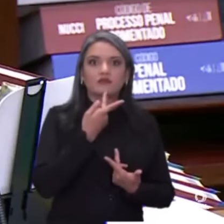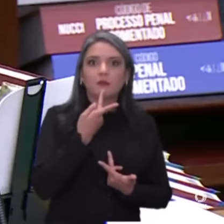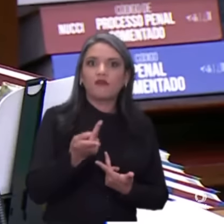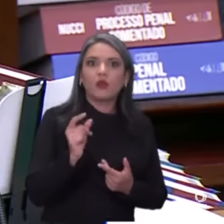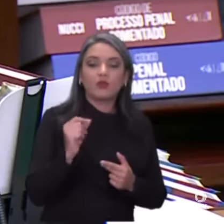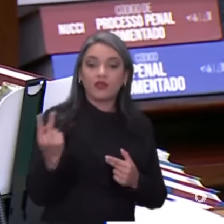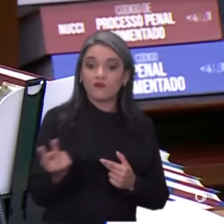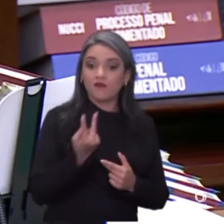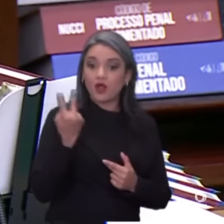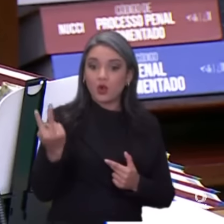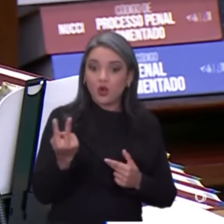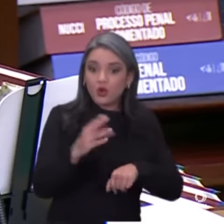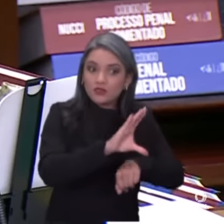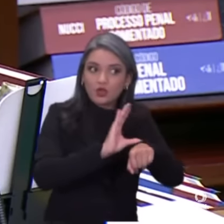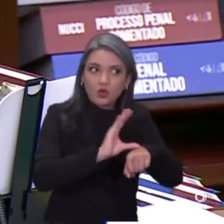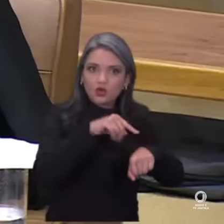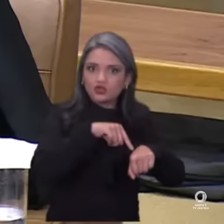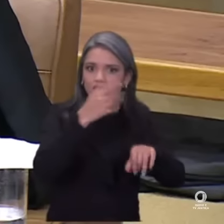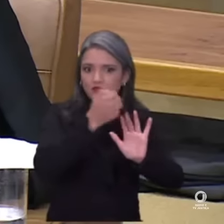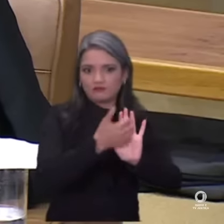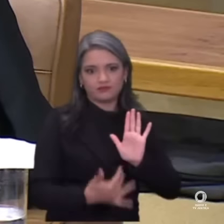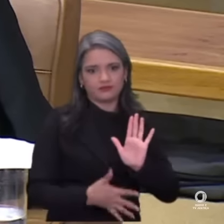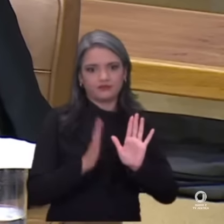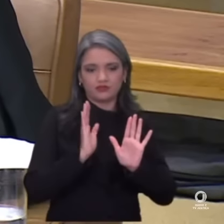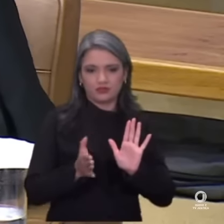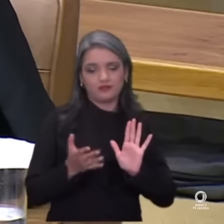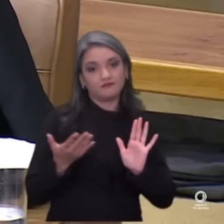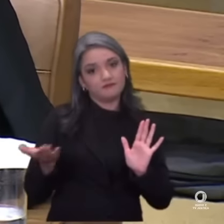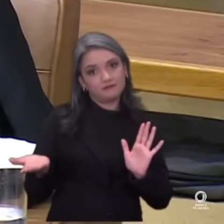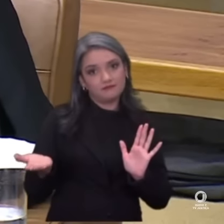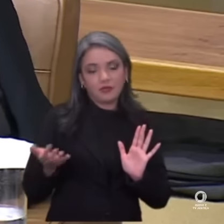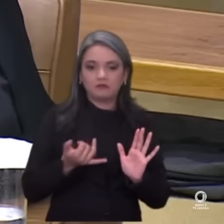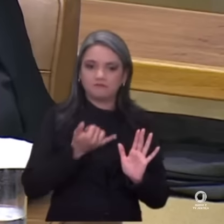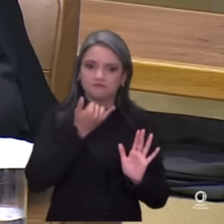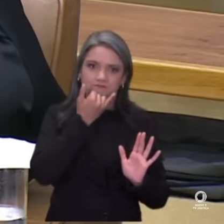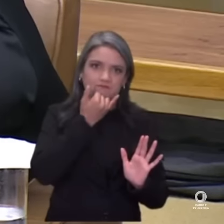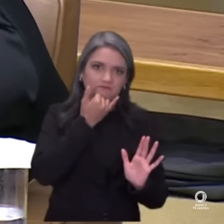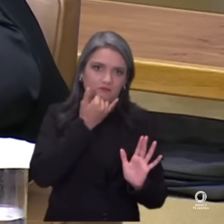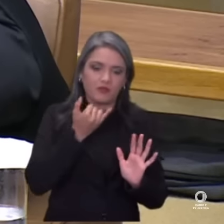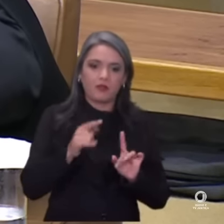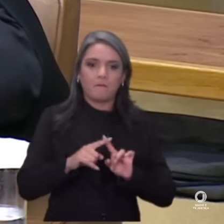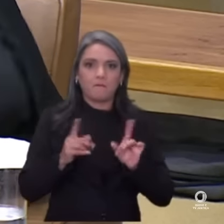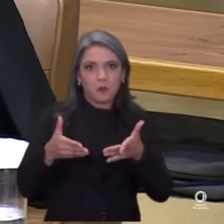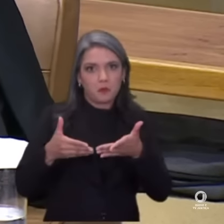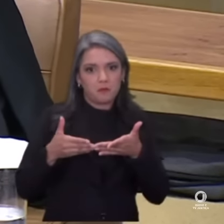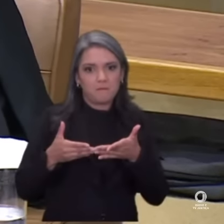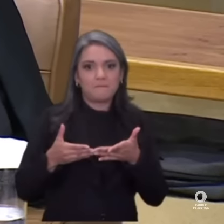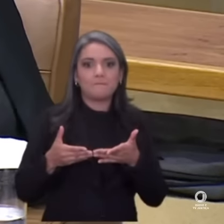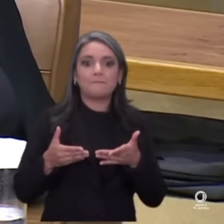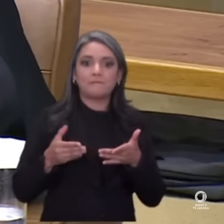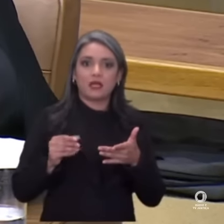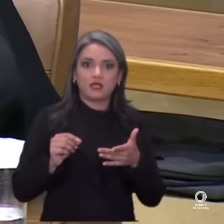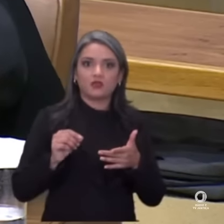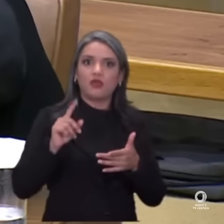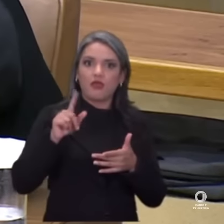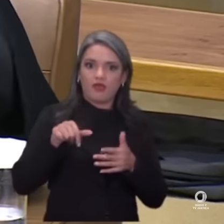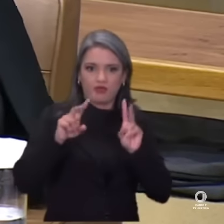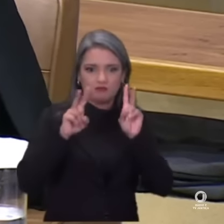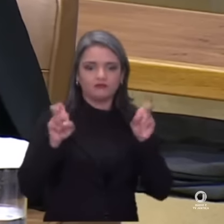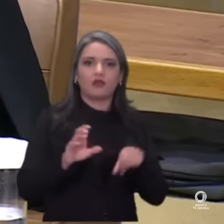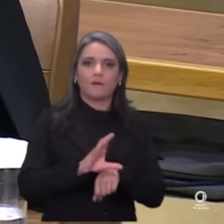Portanto, com toda a vênia, parece-me inequivocamente não só presente uma questão constitucional, como